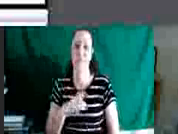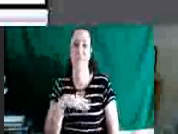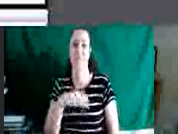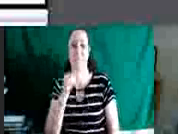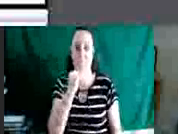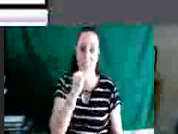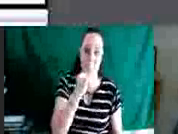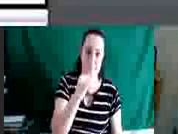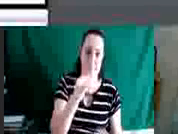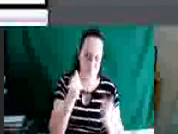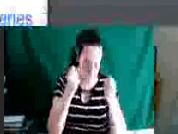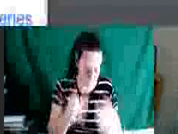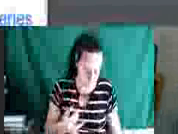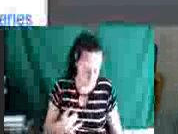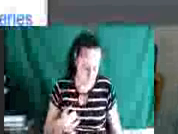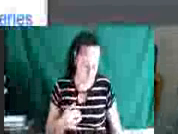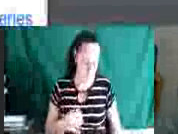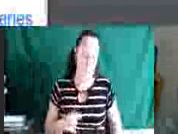qual que é